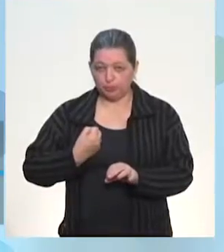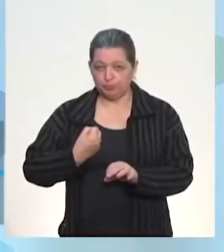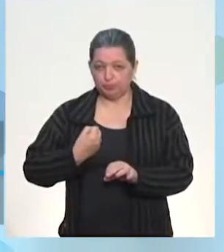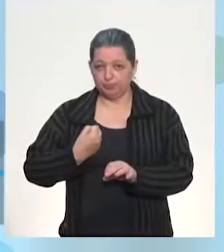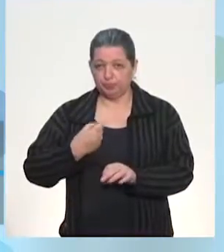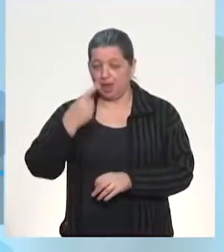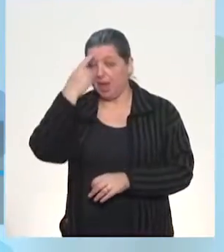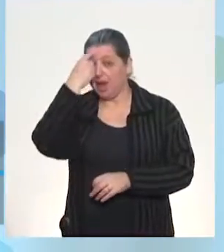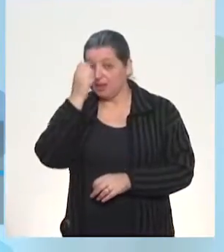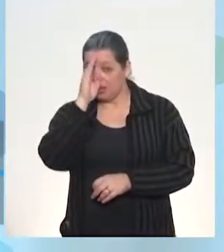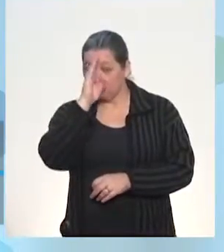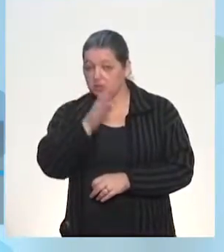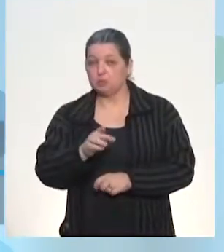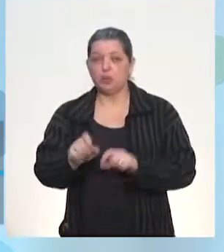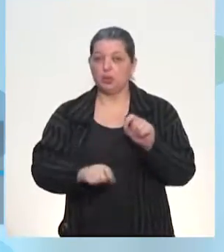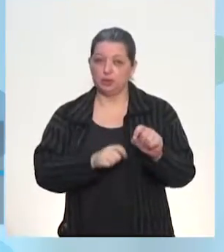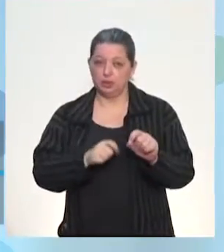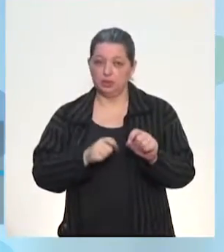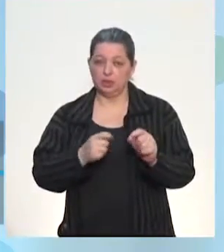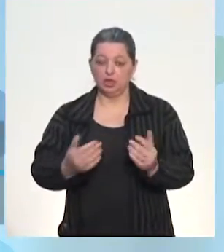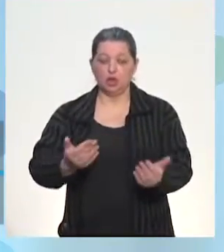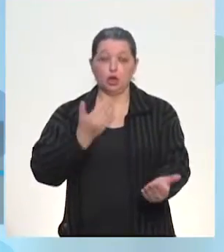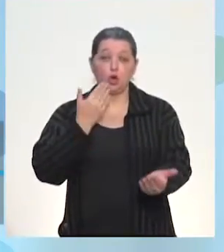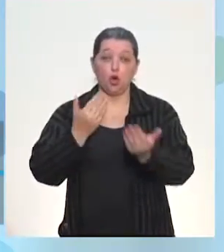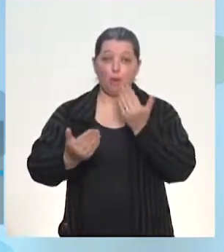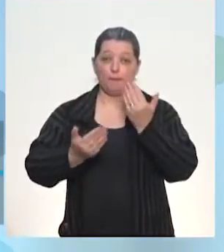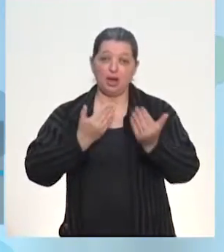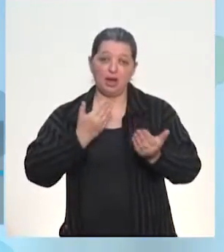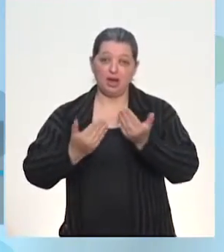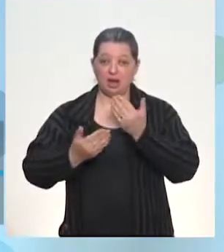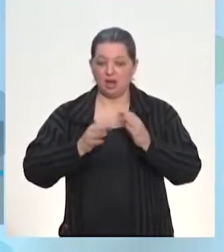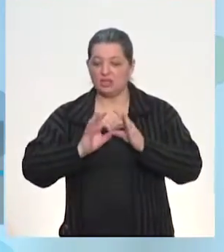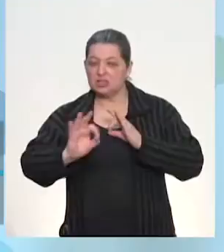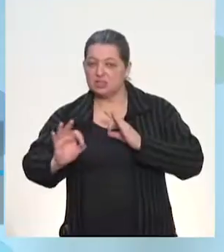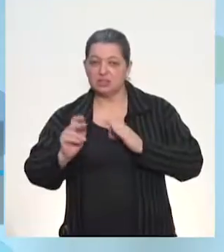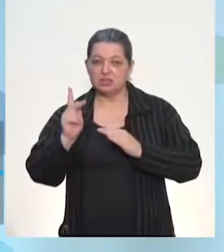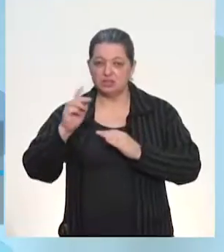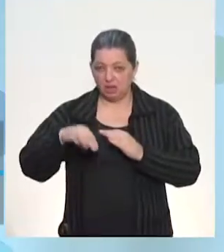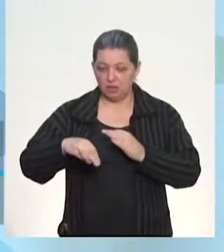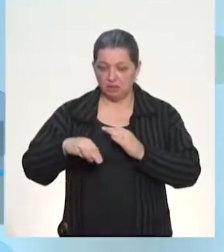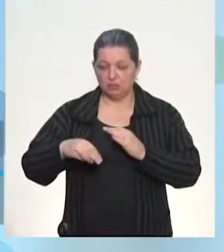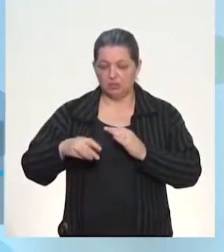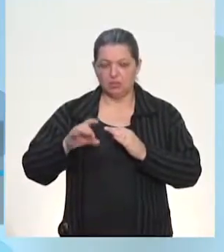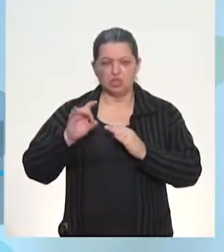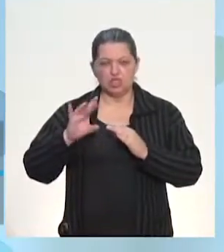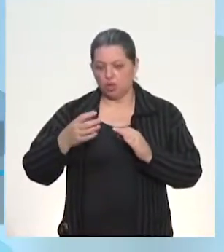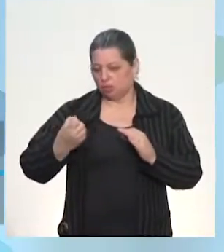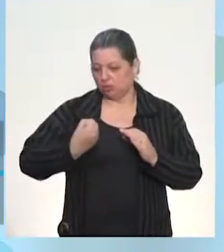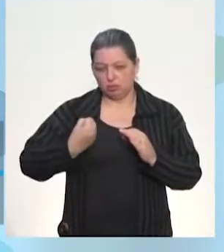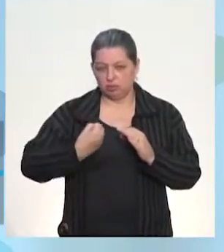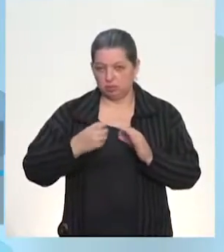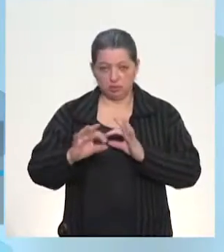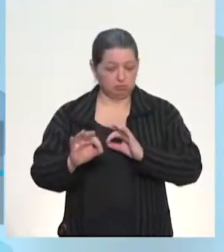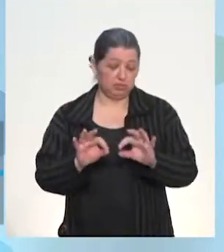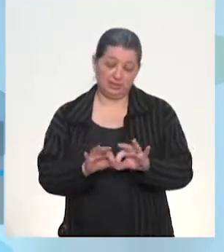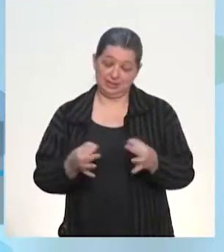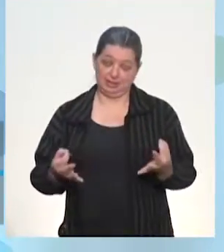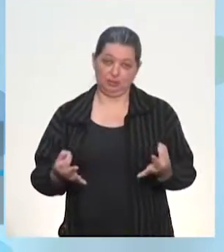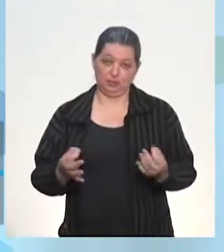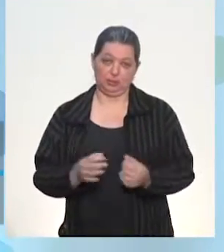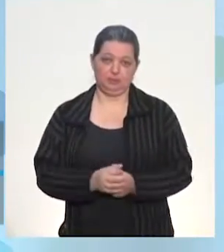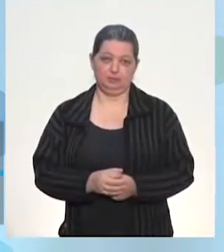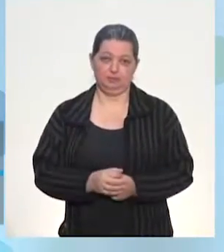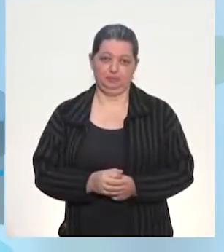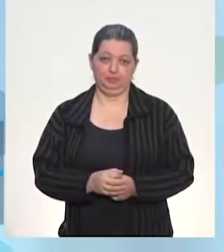é comparar distâncias, ok? É uma comparação numérica. Simples assim. Não